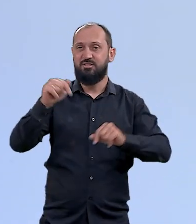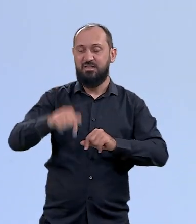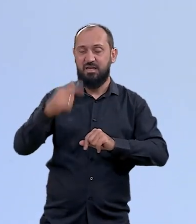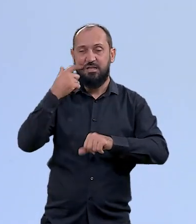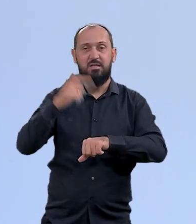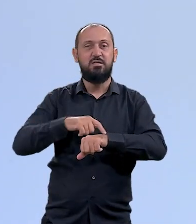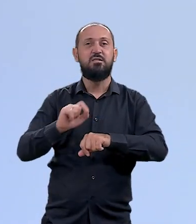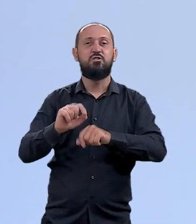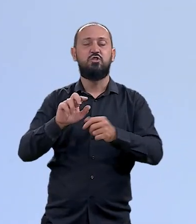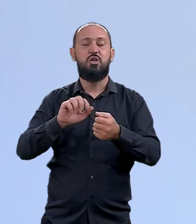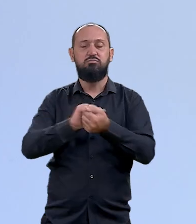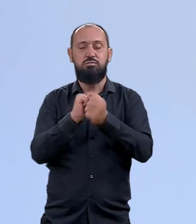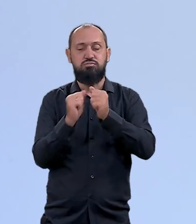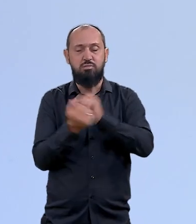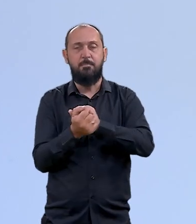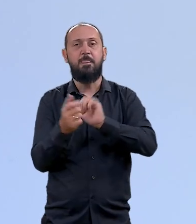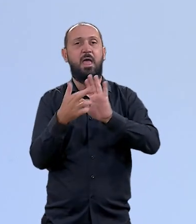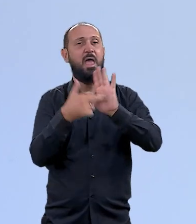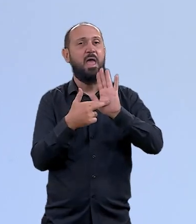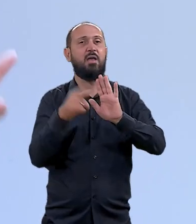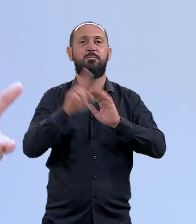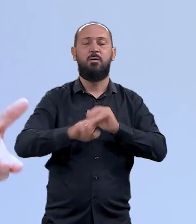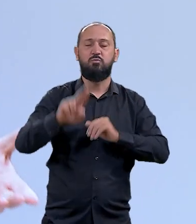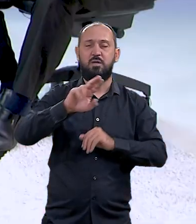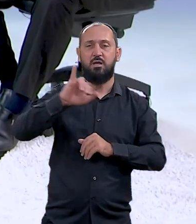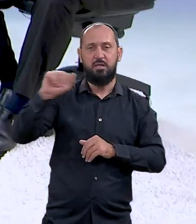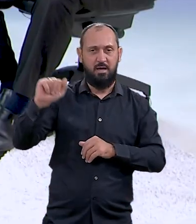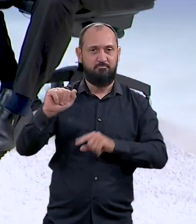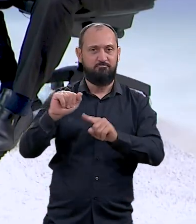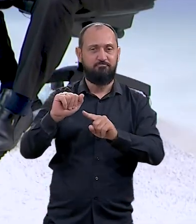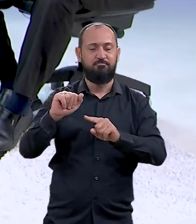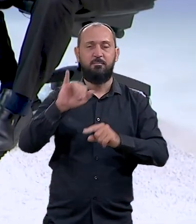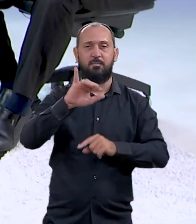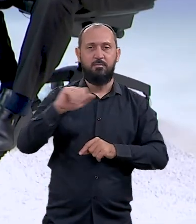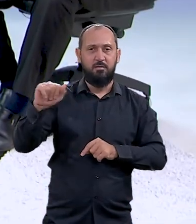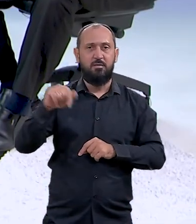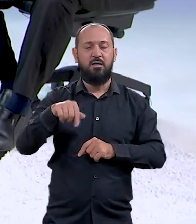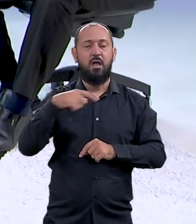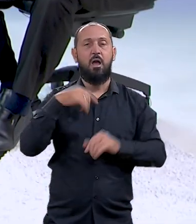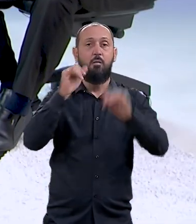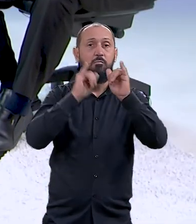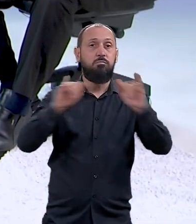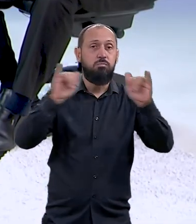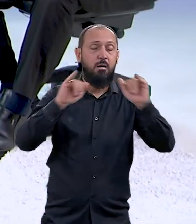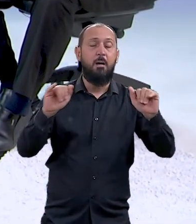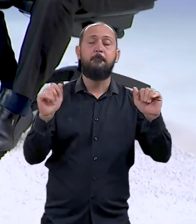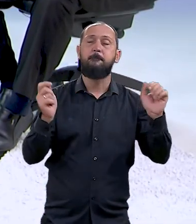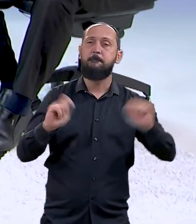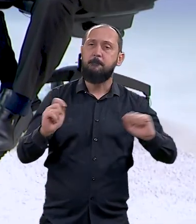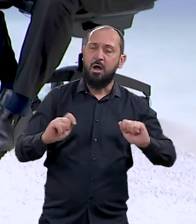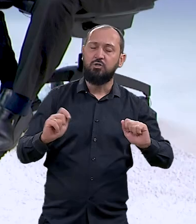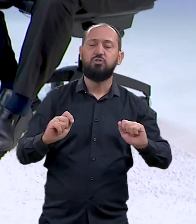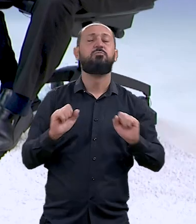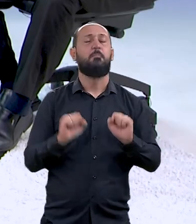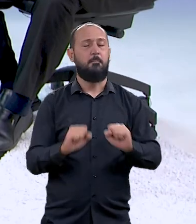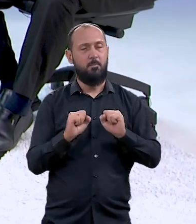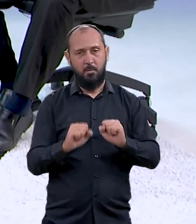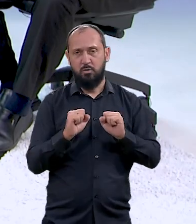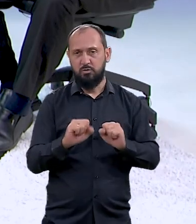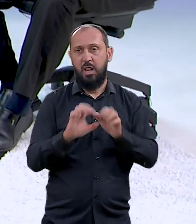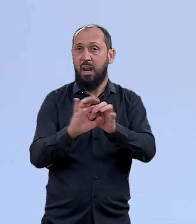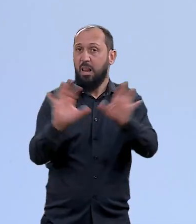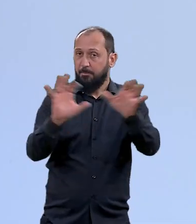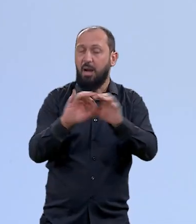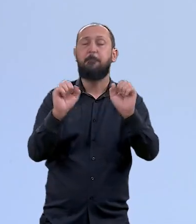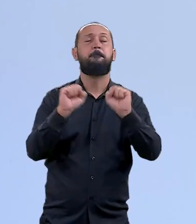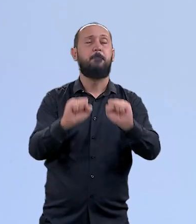proibido, não importando se para fins ofensivos ou só para fins propositivos. A deepfake, que é quando você utiliza a